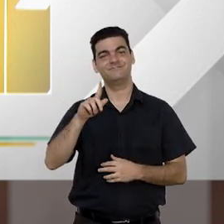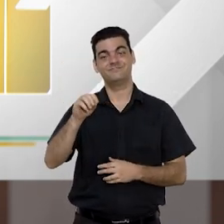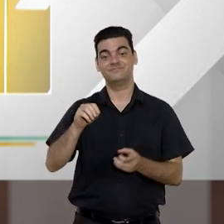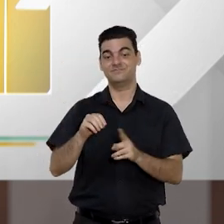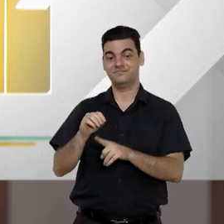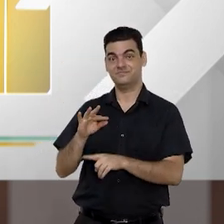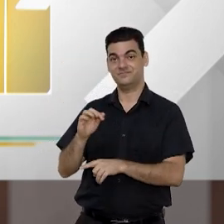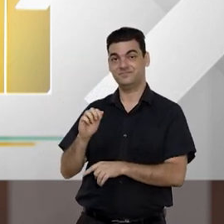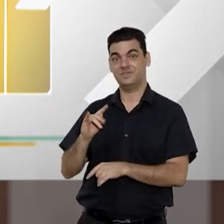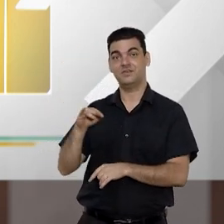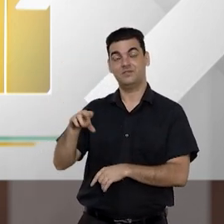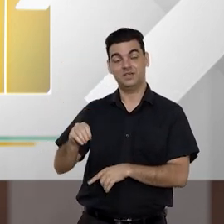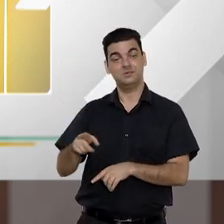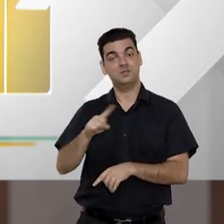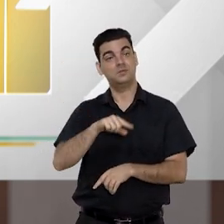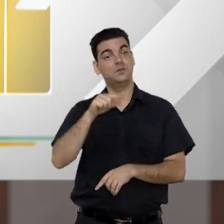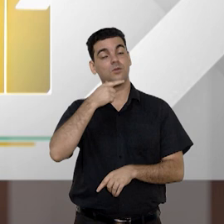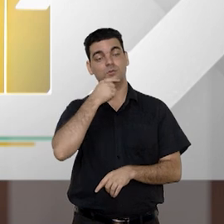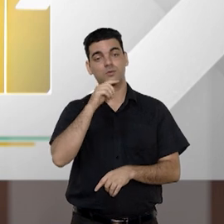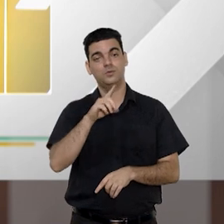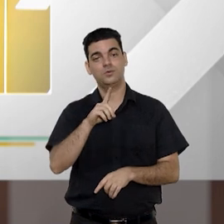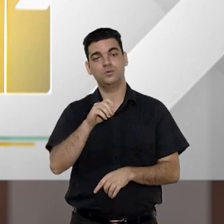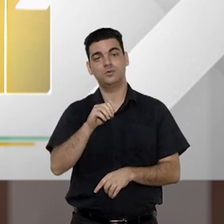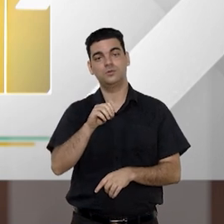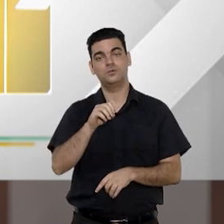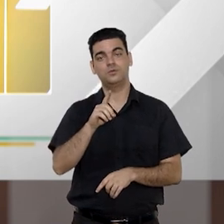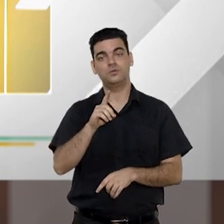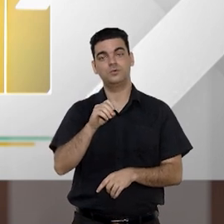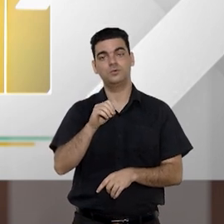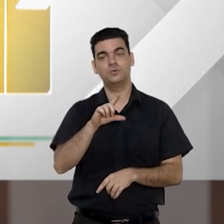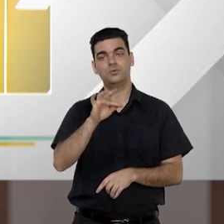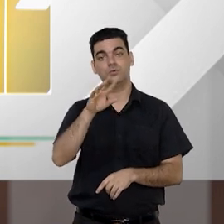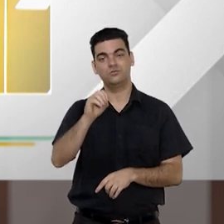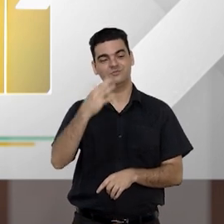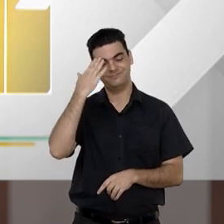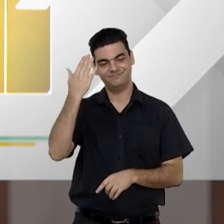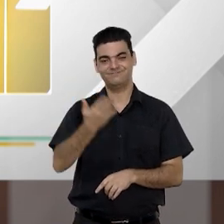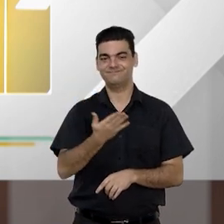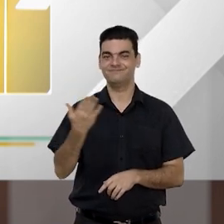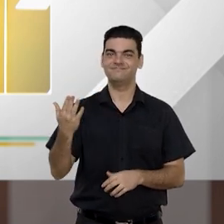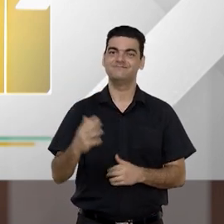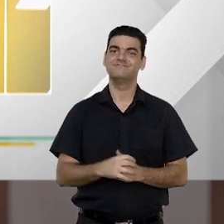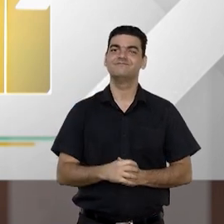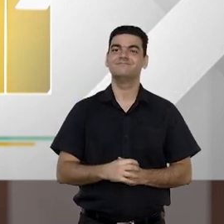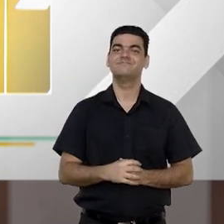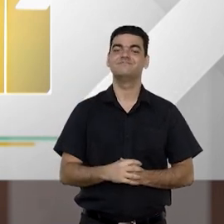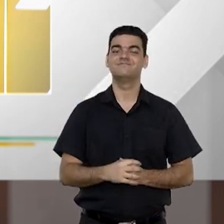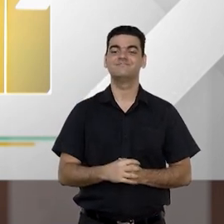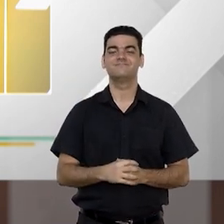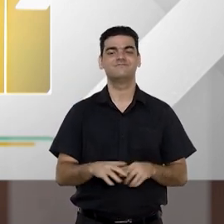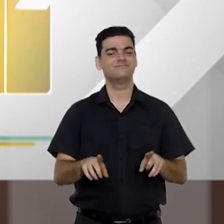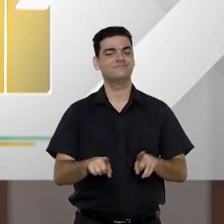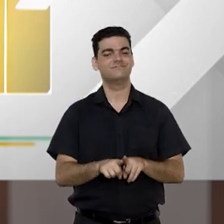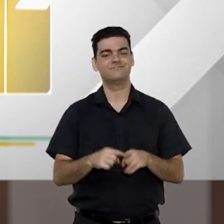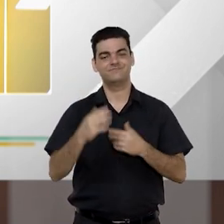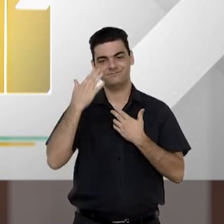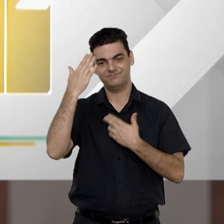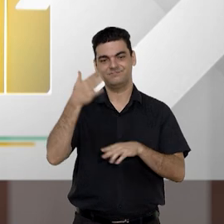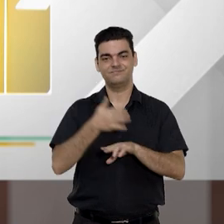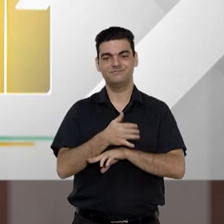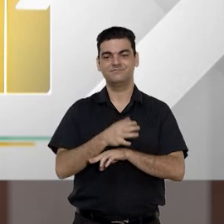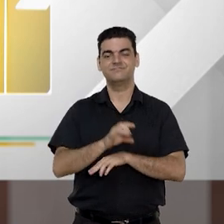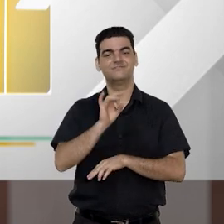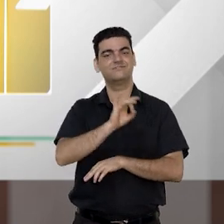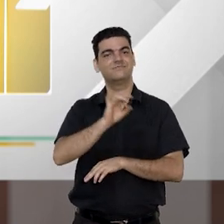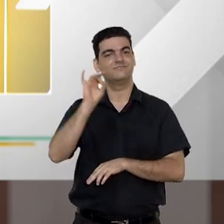Obrigada, Tiago, Fátima, doutor Rodolfo. Foi um prazer estar aqui com vocês hoje. Eu